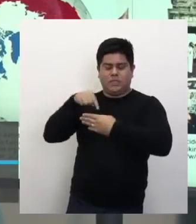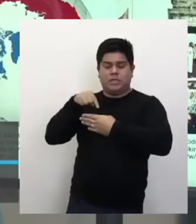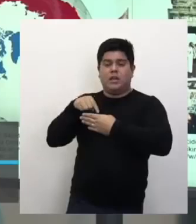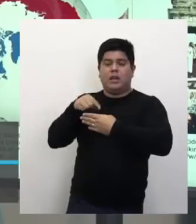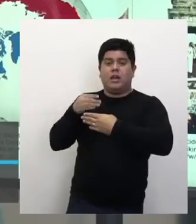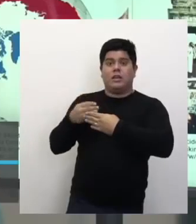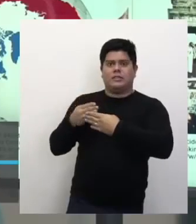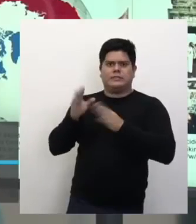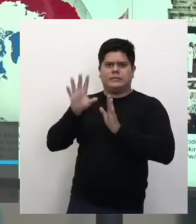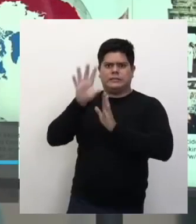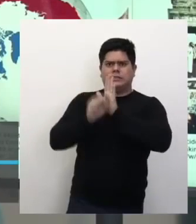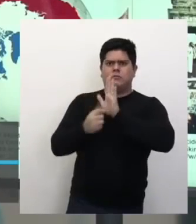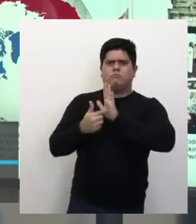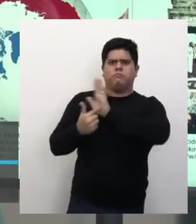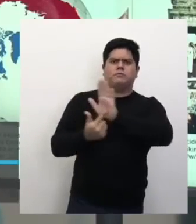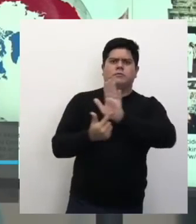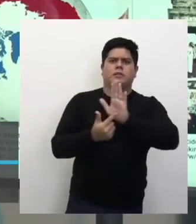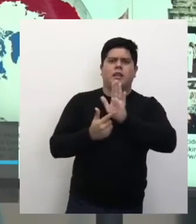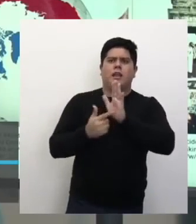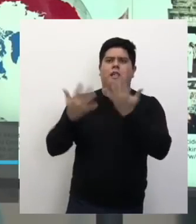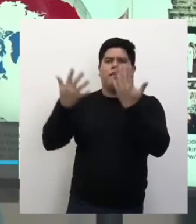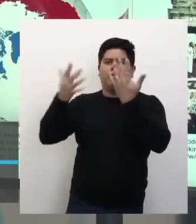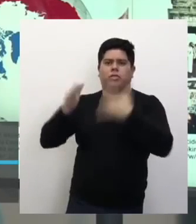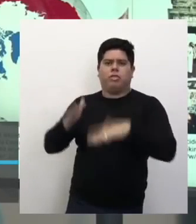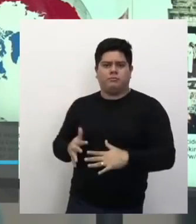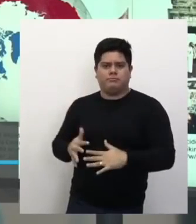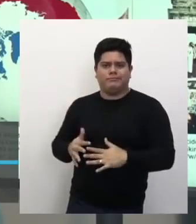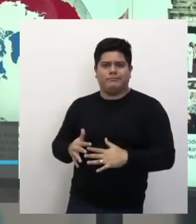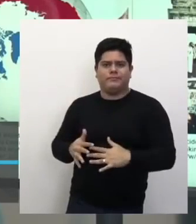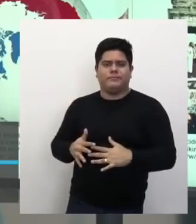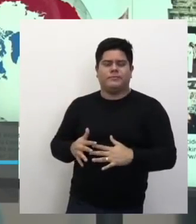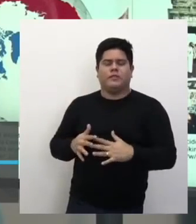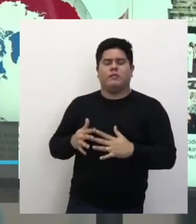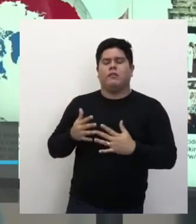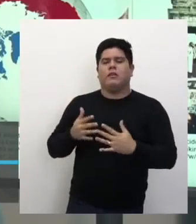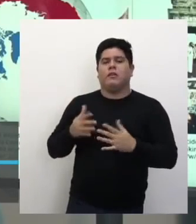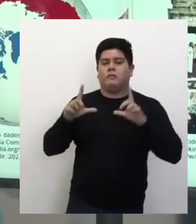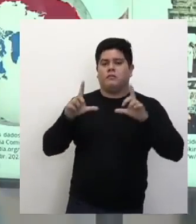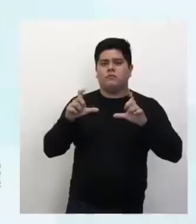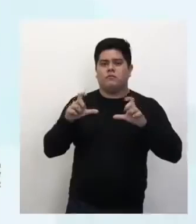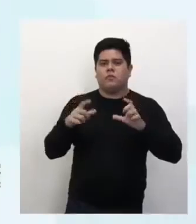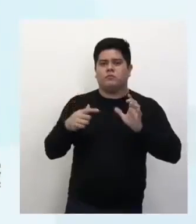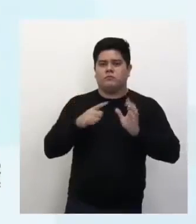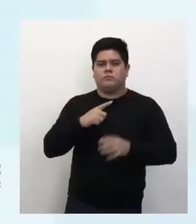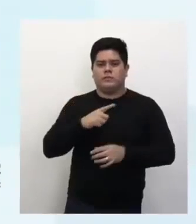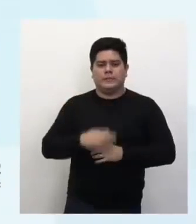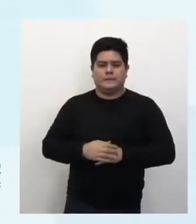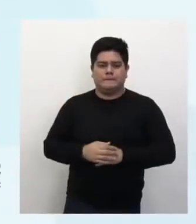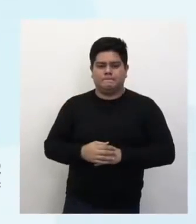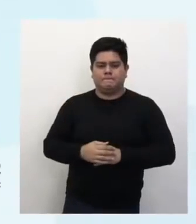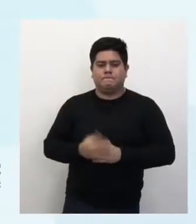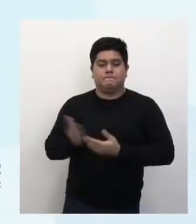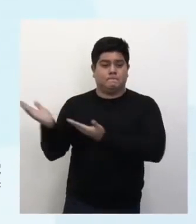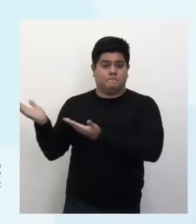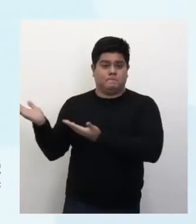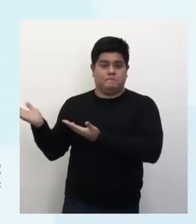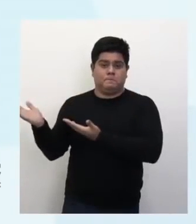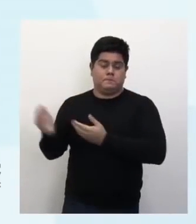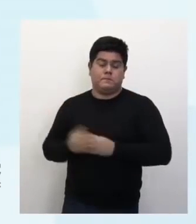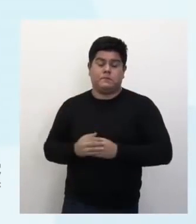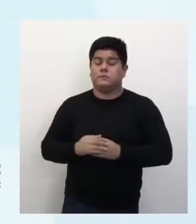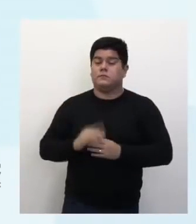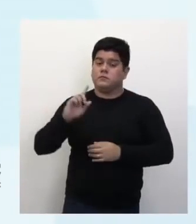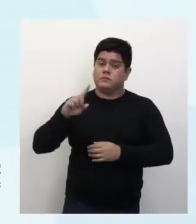sendo desmantelado, destruído, né, como mostra a imagem aí na tela, e posteriormente a